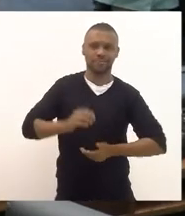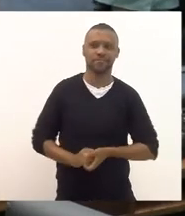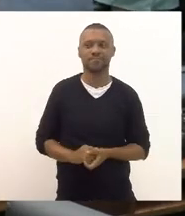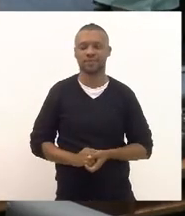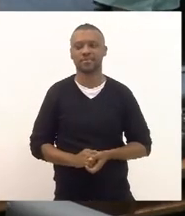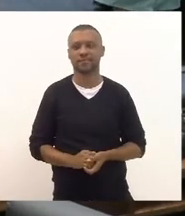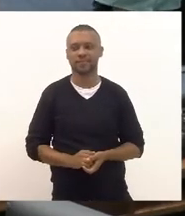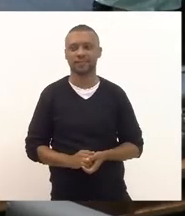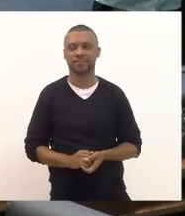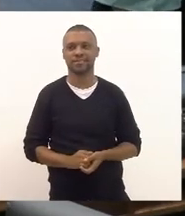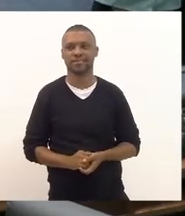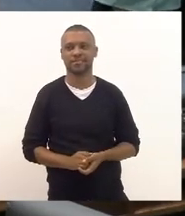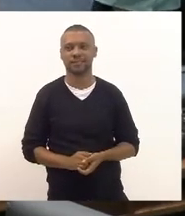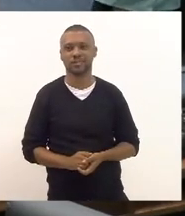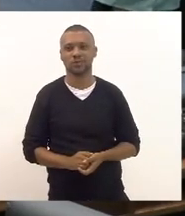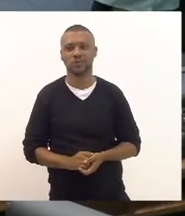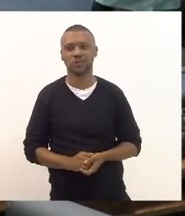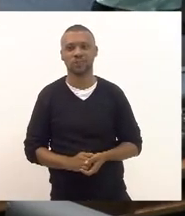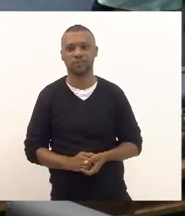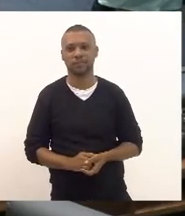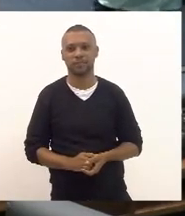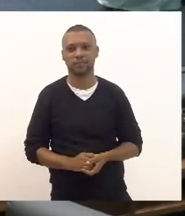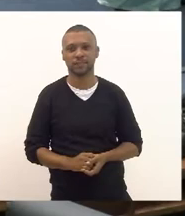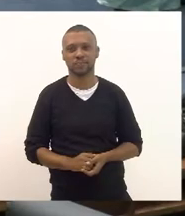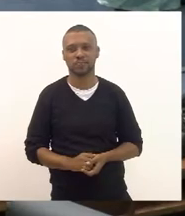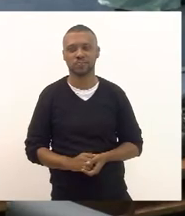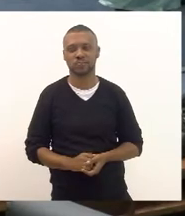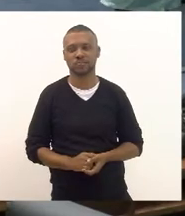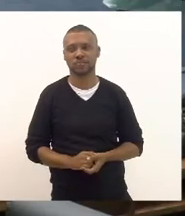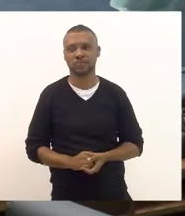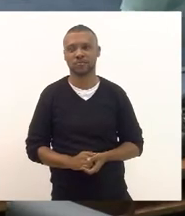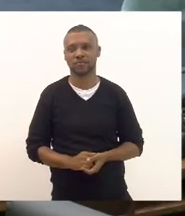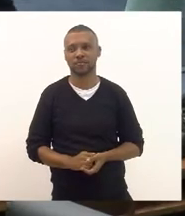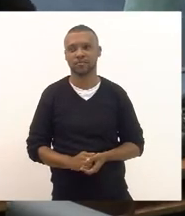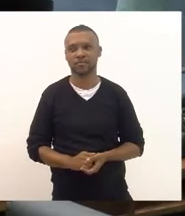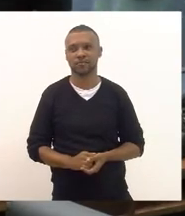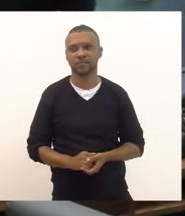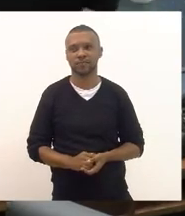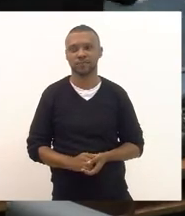G1 Oi parabéns tá